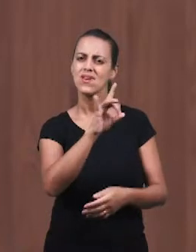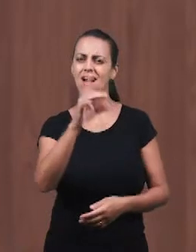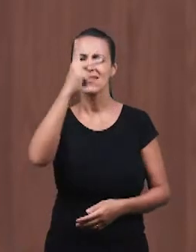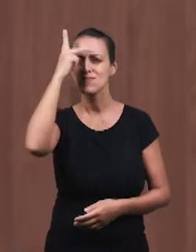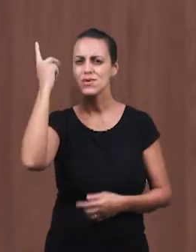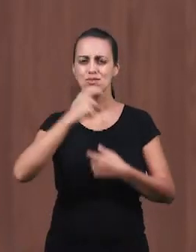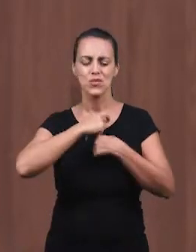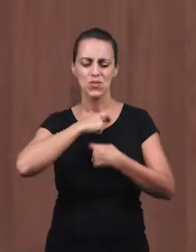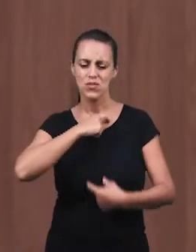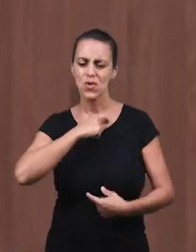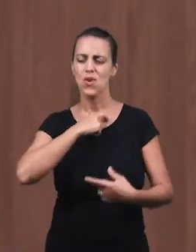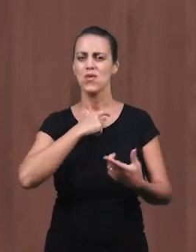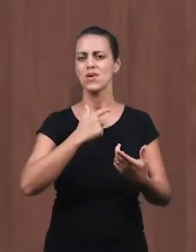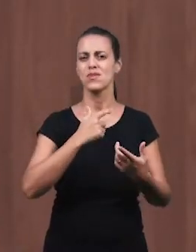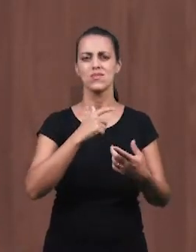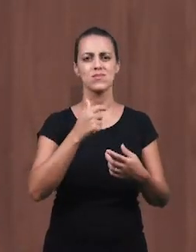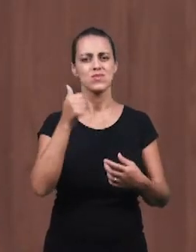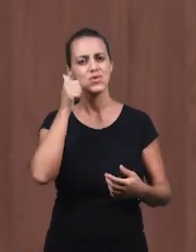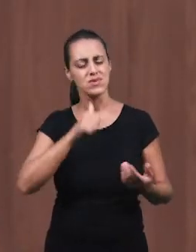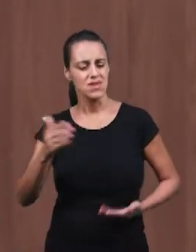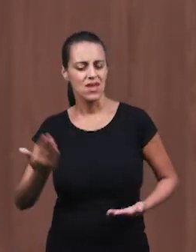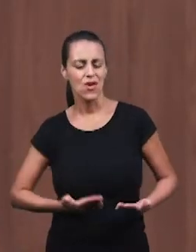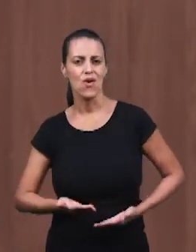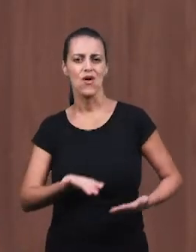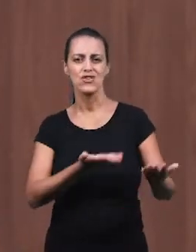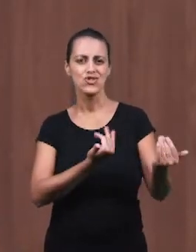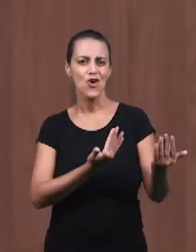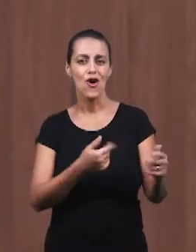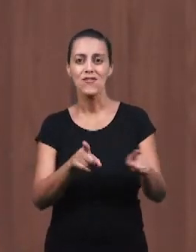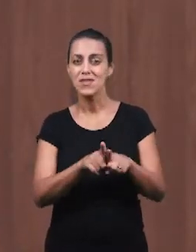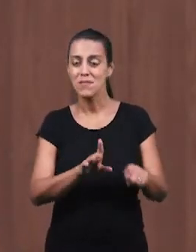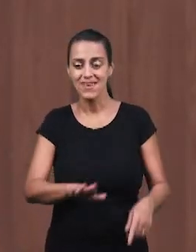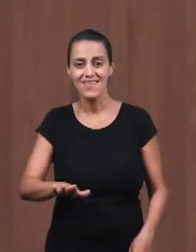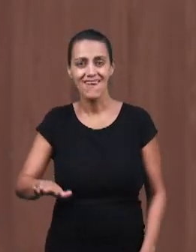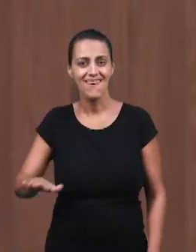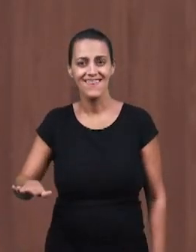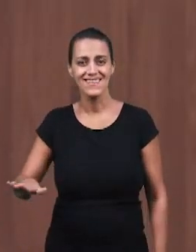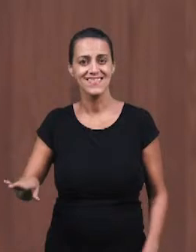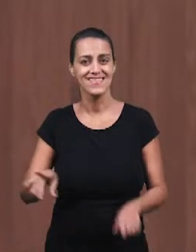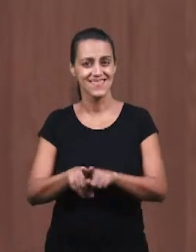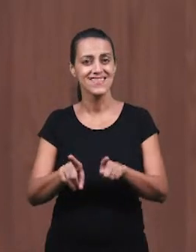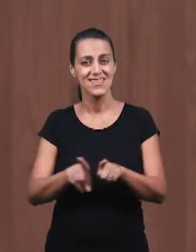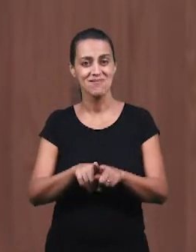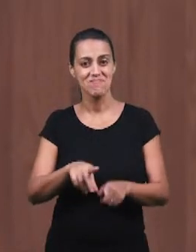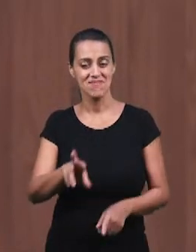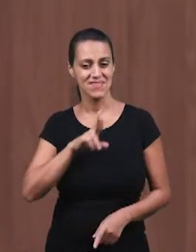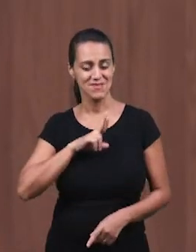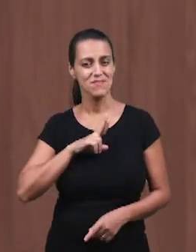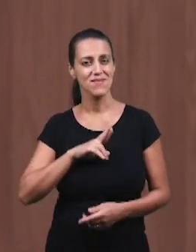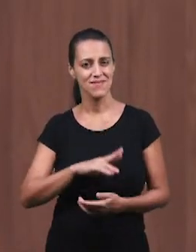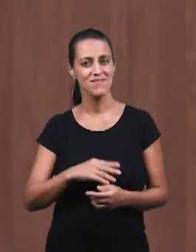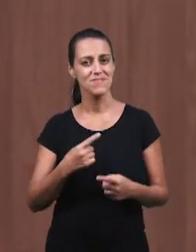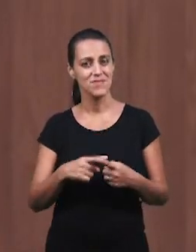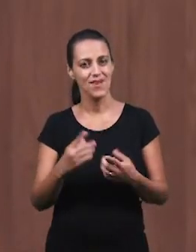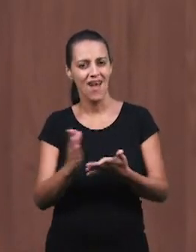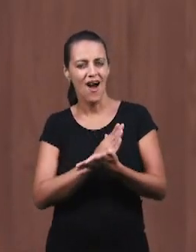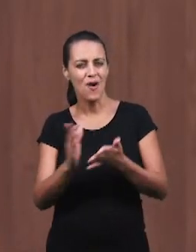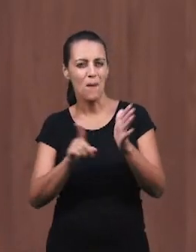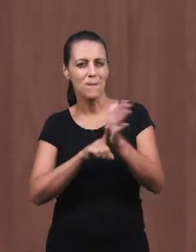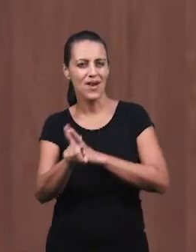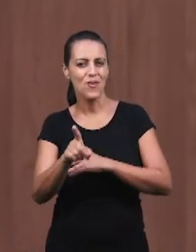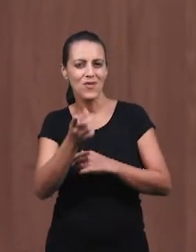cada jovem, cada obreiro, cada senhora, e também agora até as crianças, porque algumas perguntas foram formuladas com